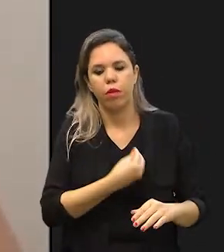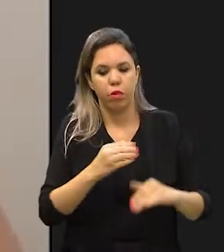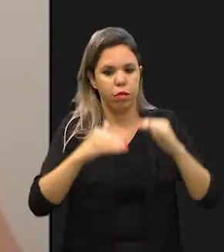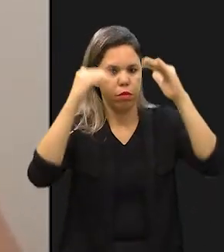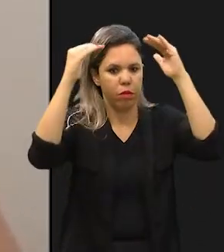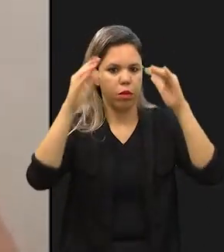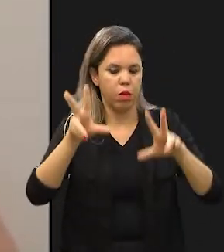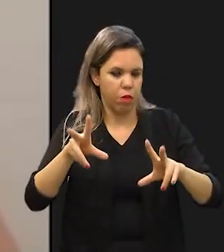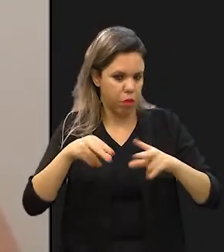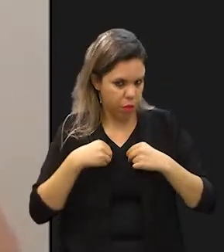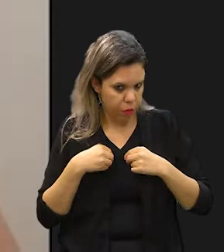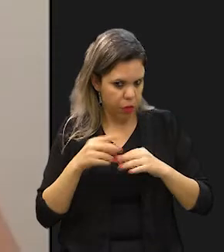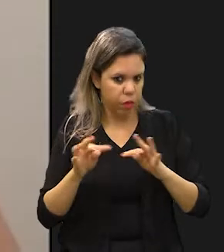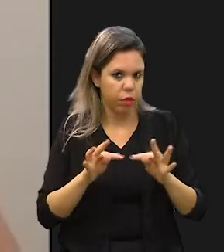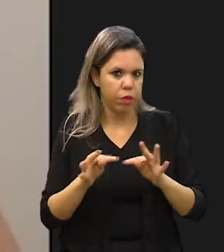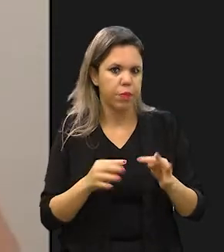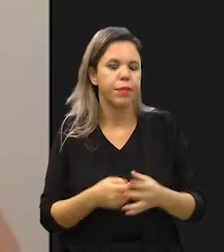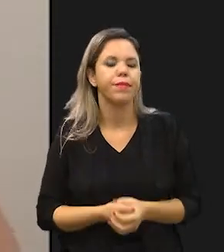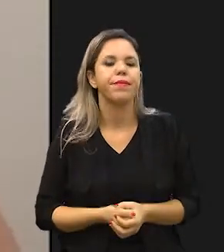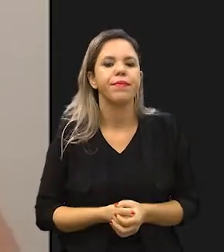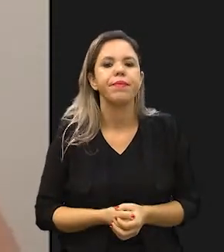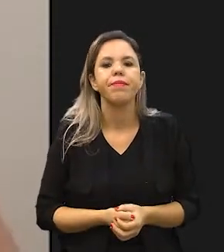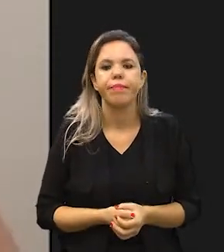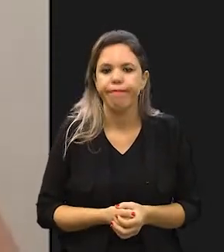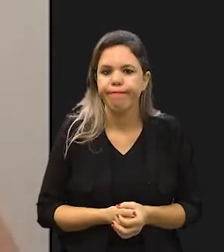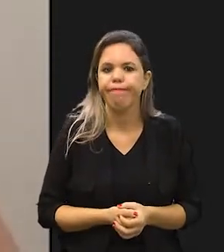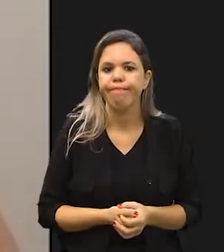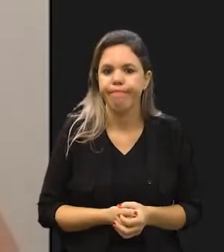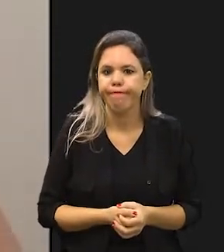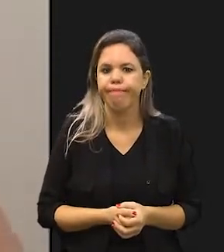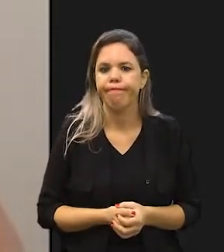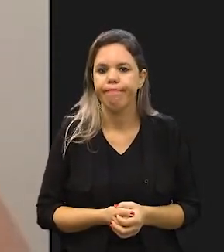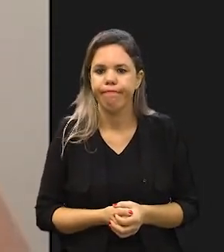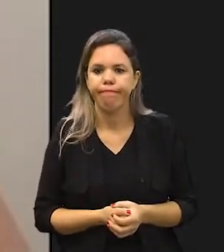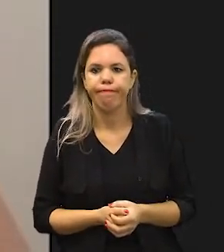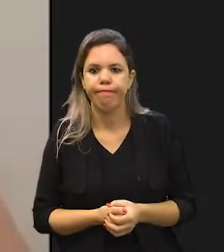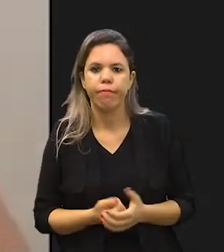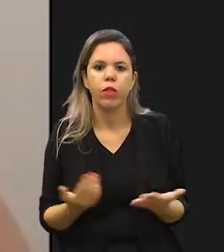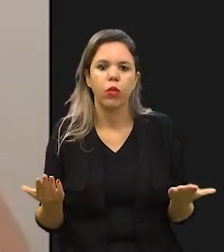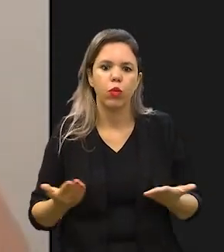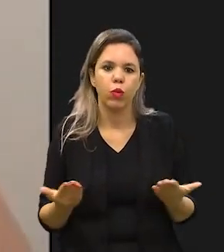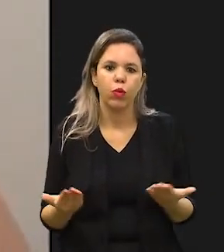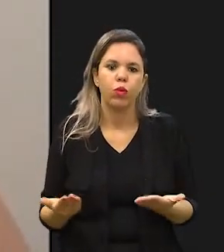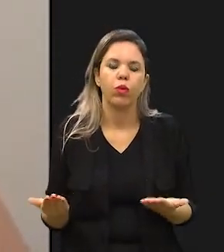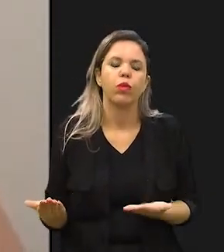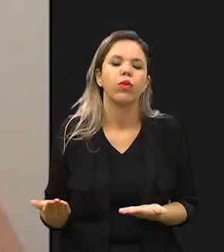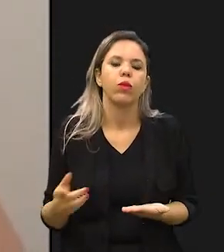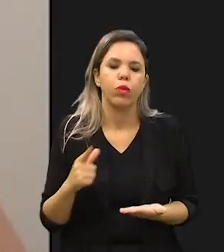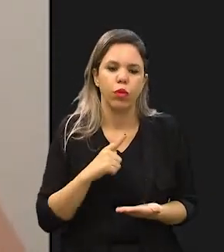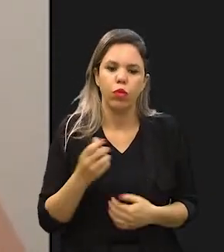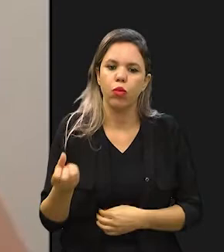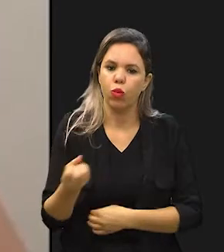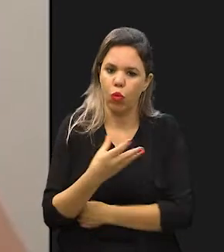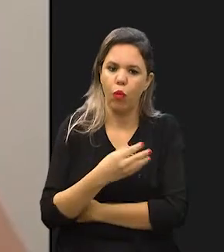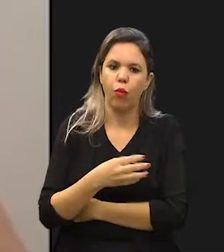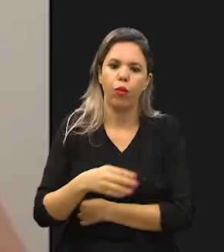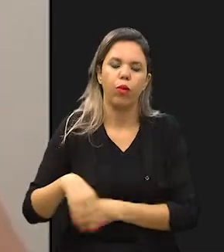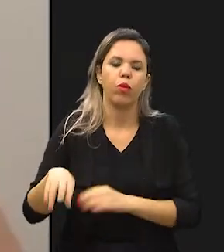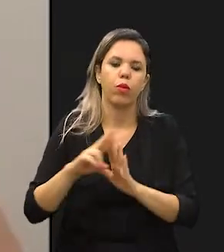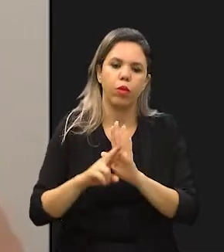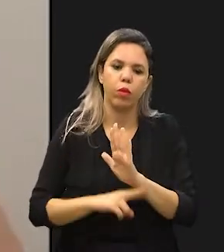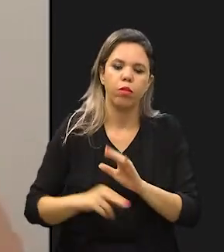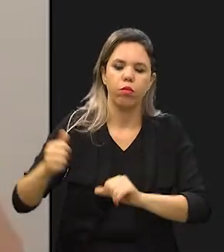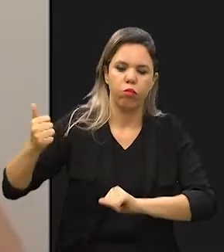E aí merece o tratamento, né? Na vida adulta também. E hoje em dia a gente tem um novo critério, né,